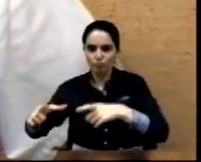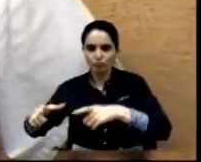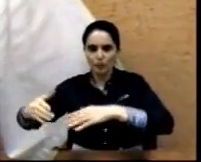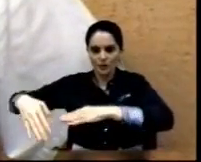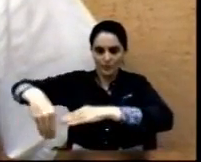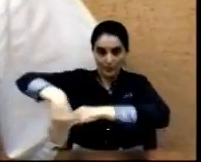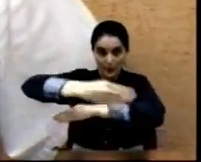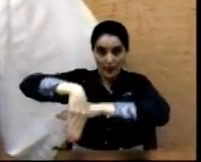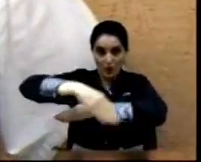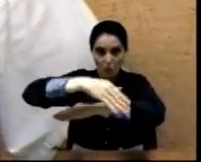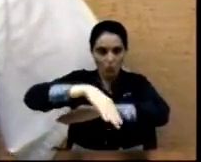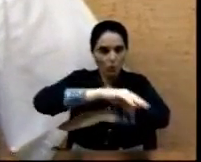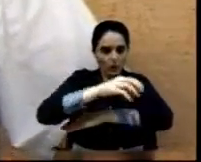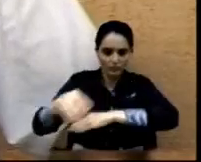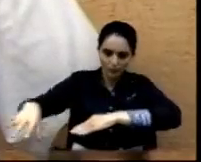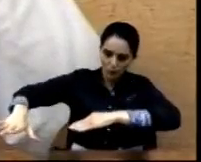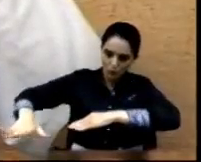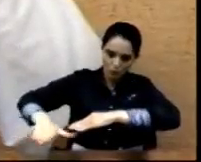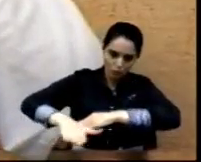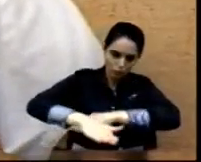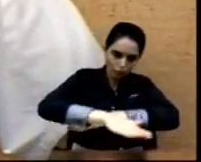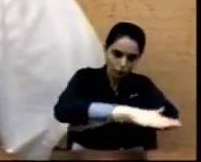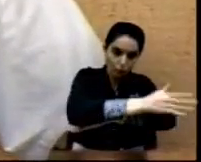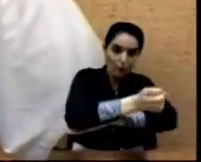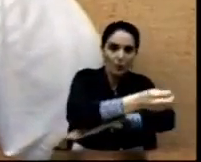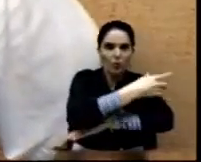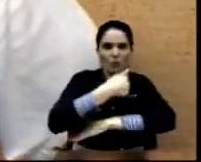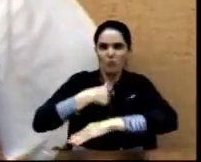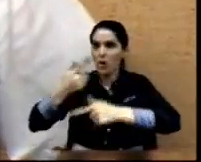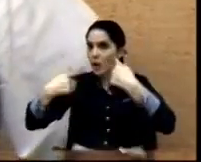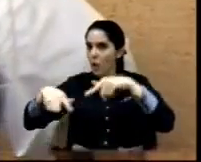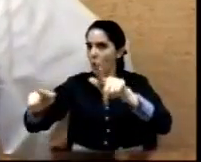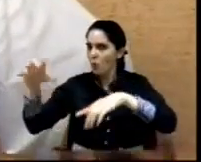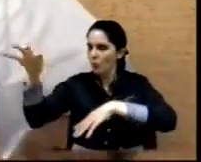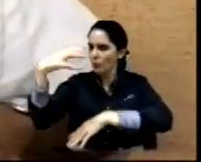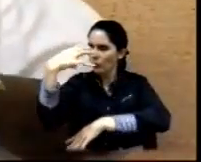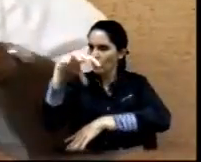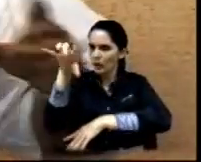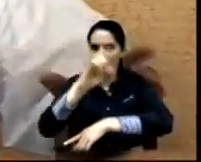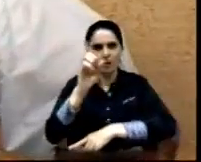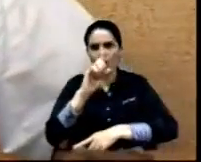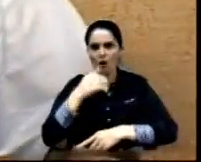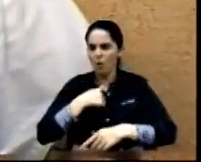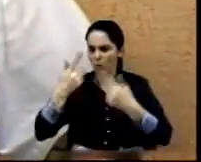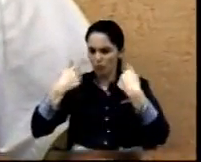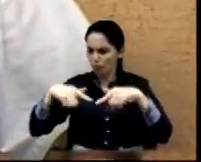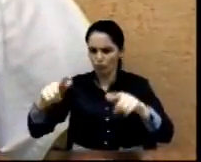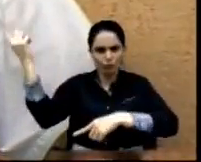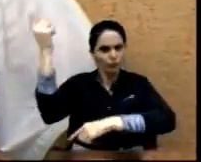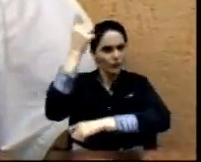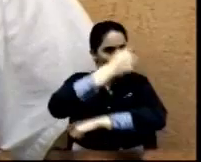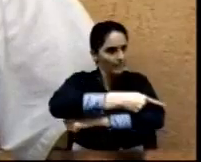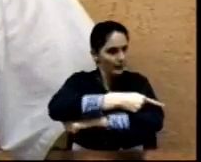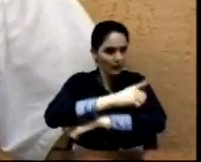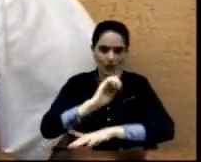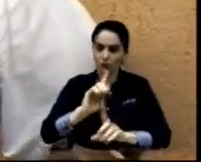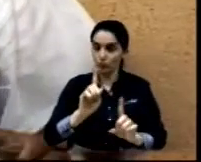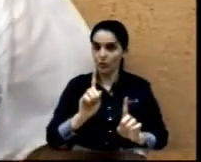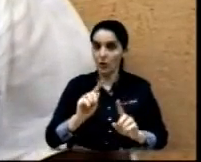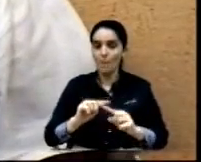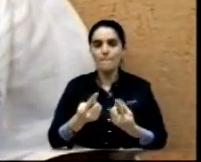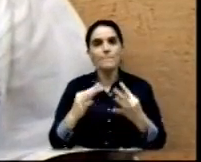cidade. Eu sou contra radar? Não. Do mesmo jeito que eu não sou contra pedágio, que eu não sou contra um monte de coisa. Mas tudo